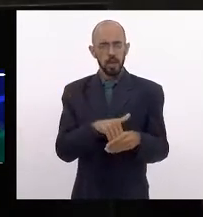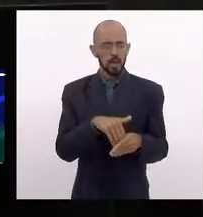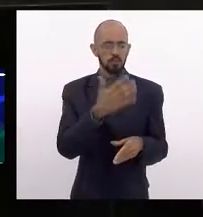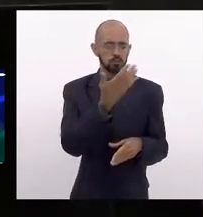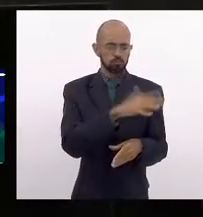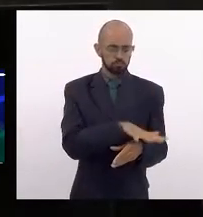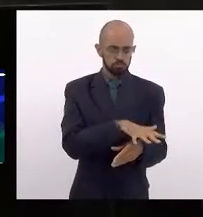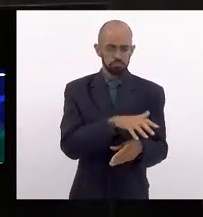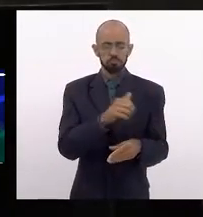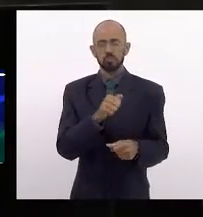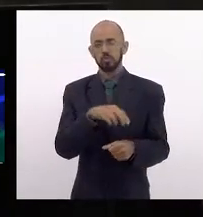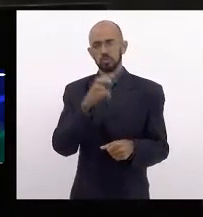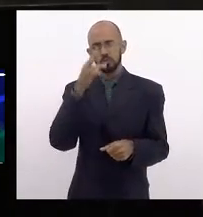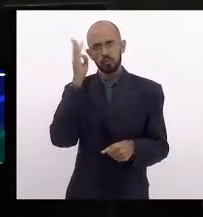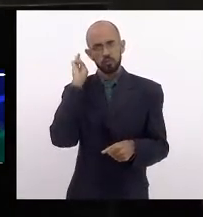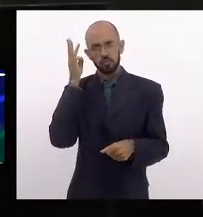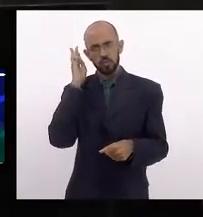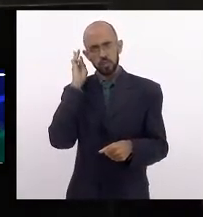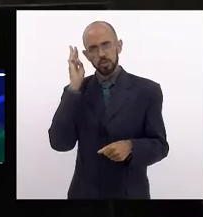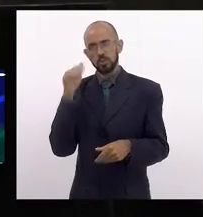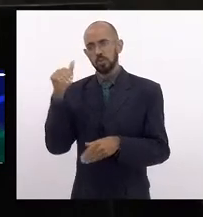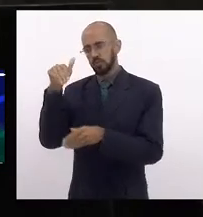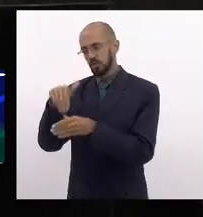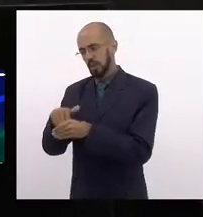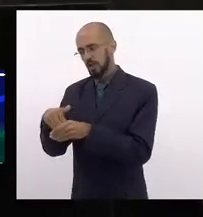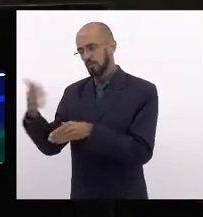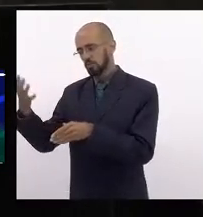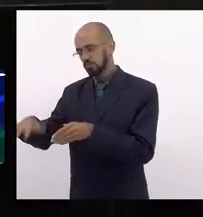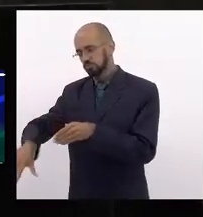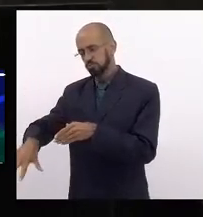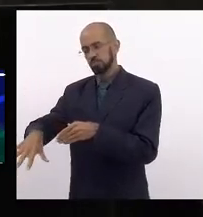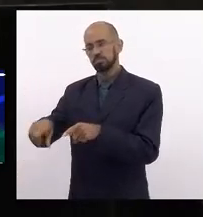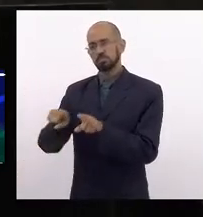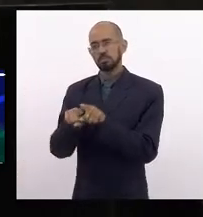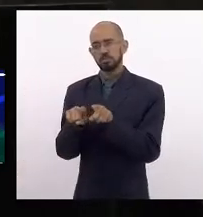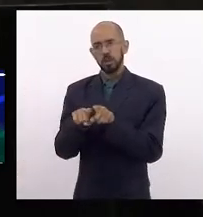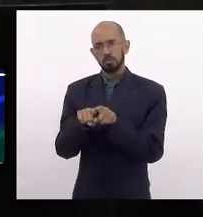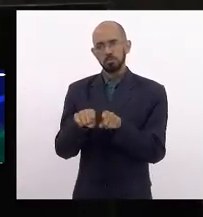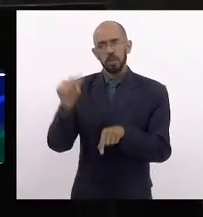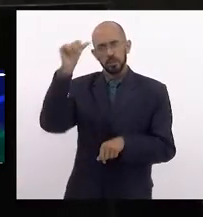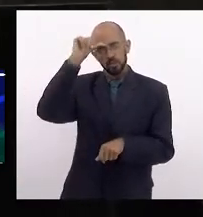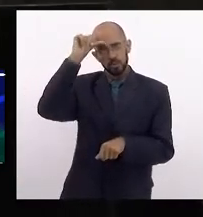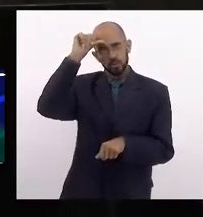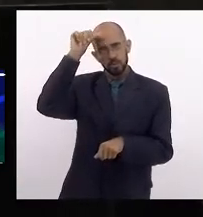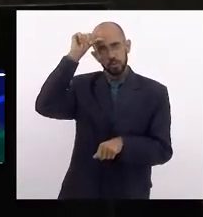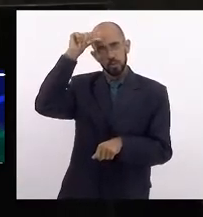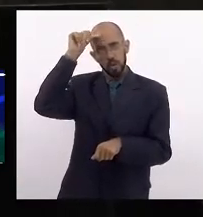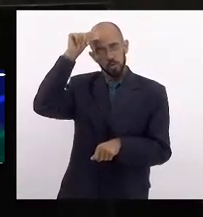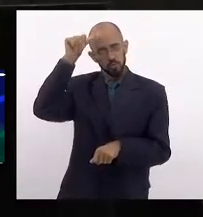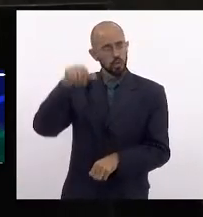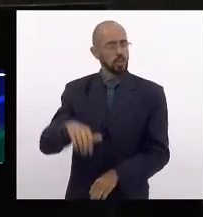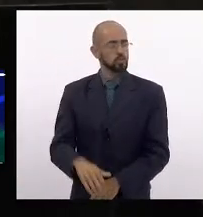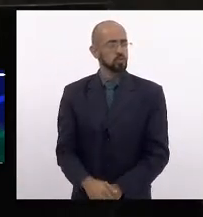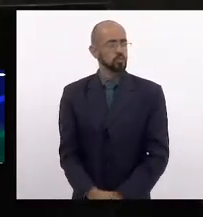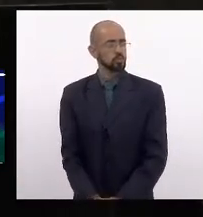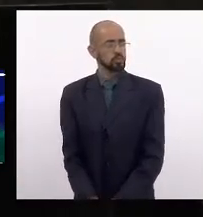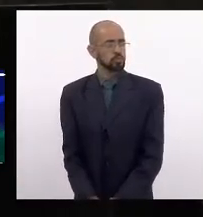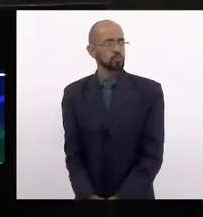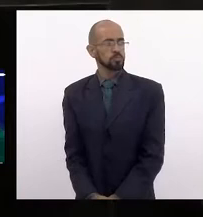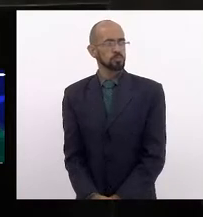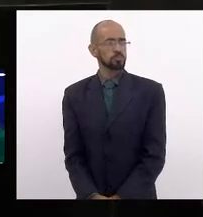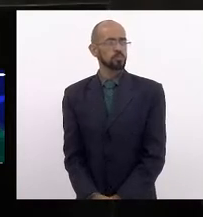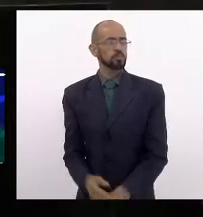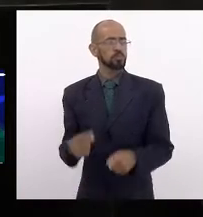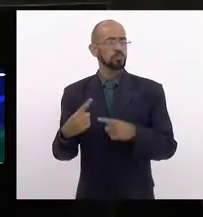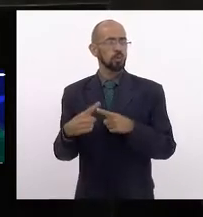das contas do senhor Wilson Vilson e também votava pela rejeição das contas do Senhor Cláudio Castro